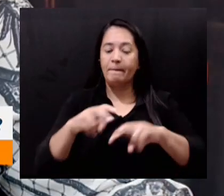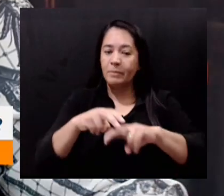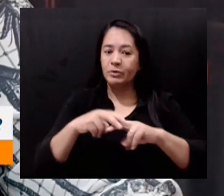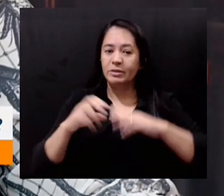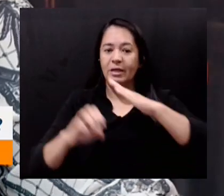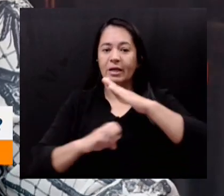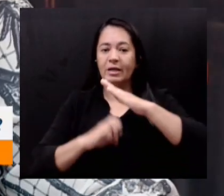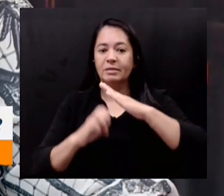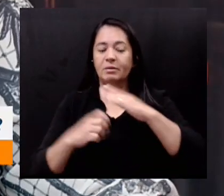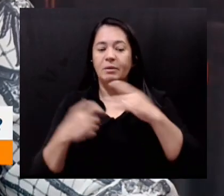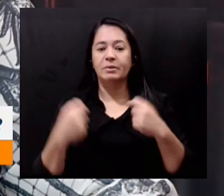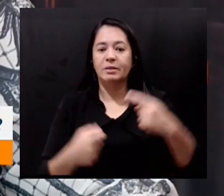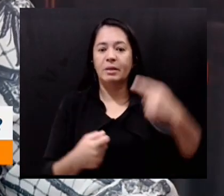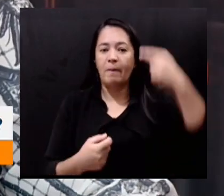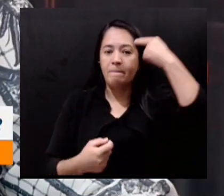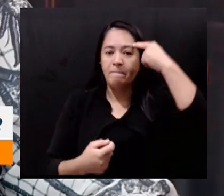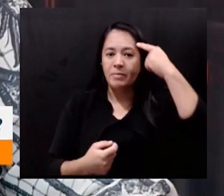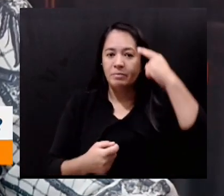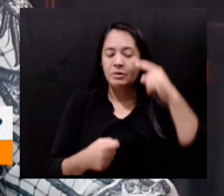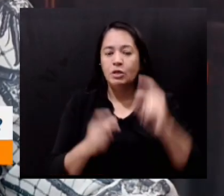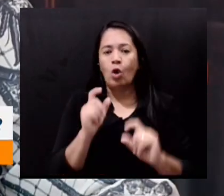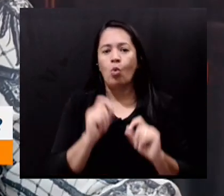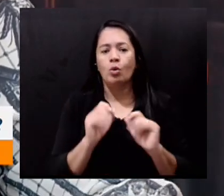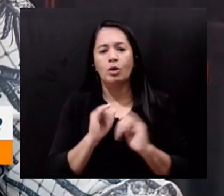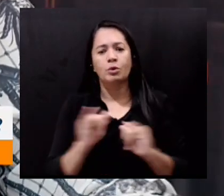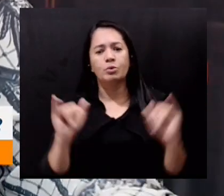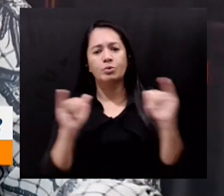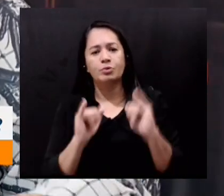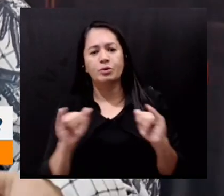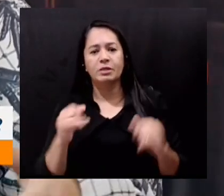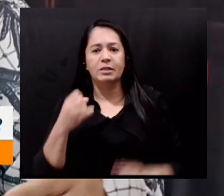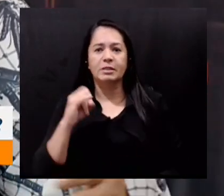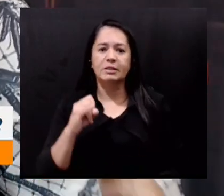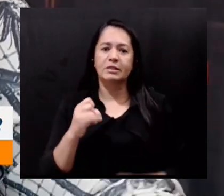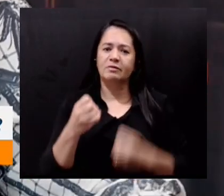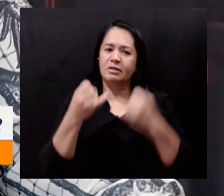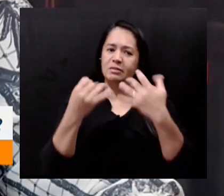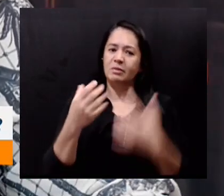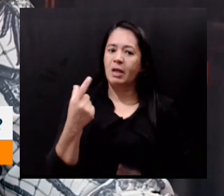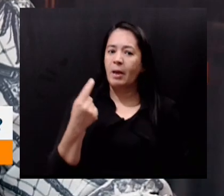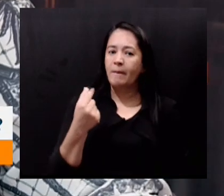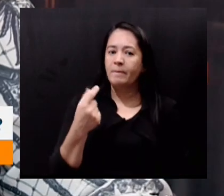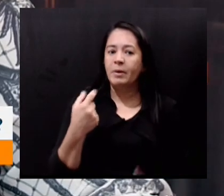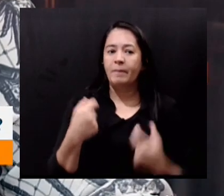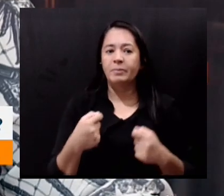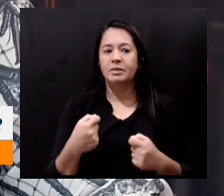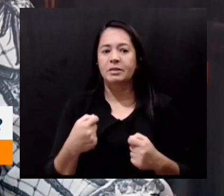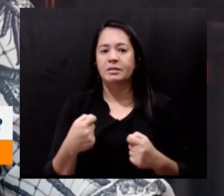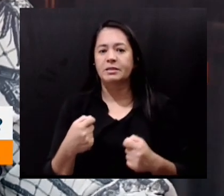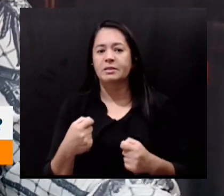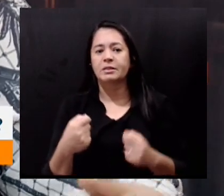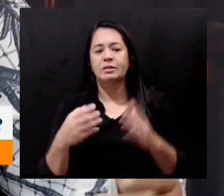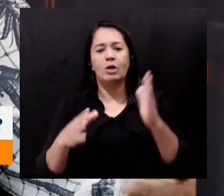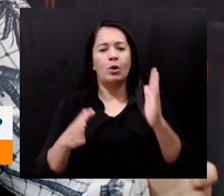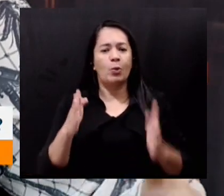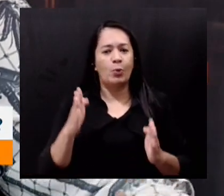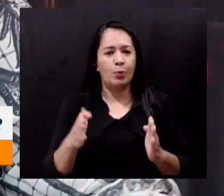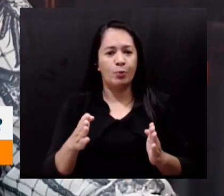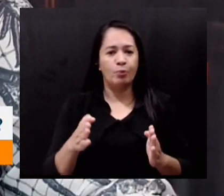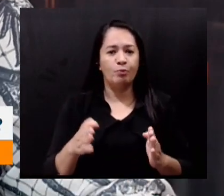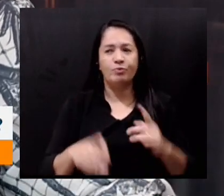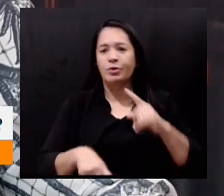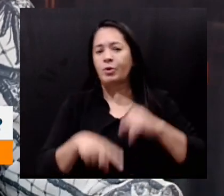está sendo publicado, se vai falar de preço, você precisa colocar a validade, o produto, não errar